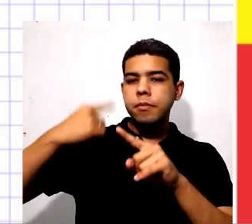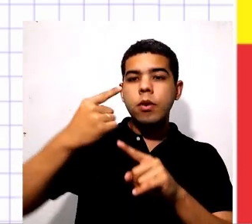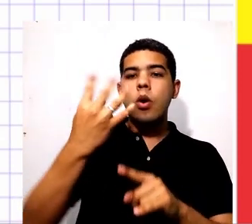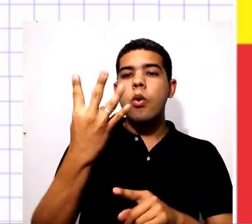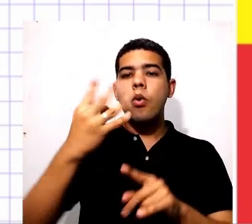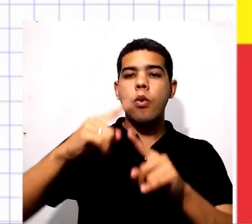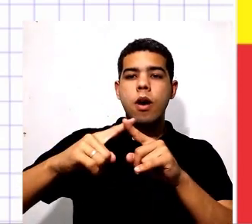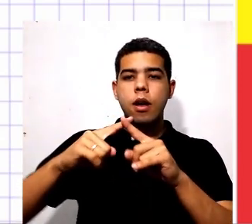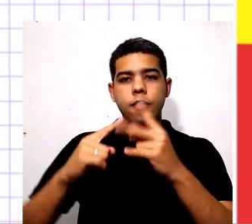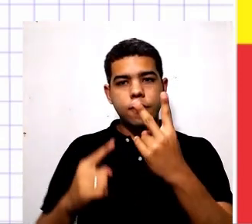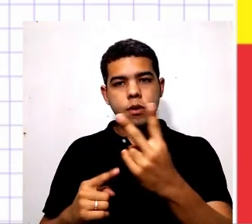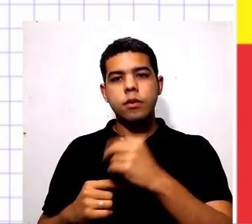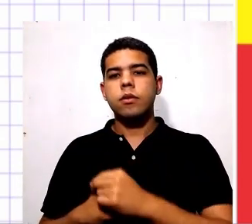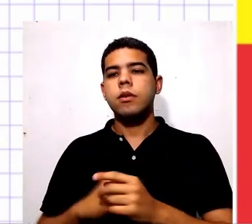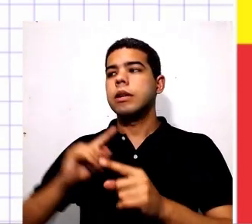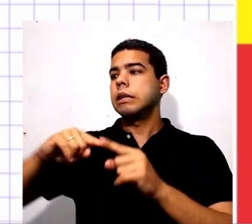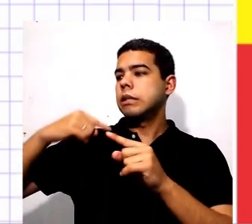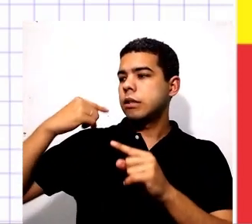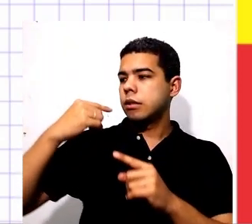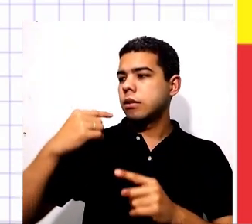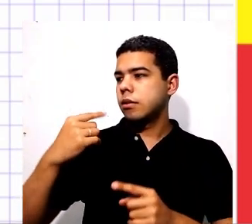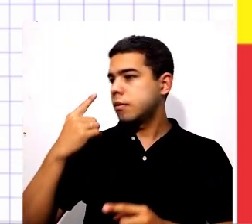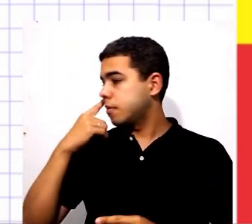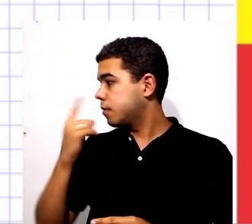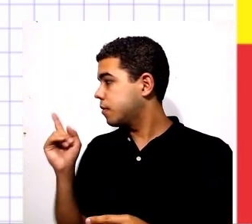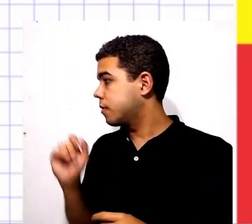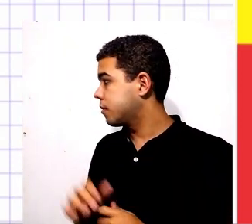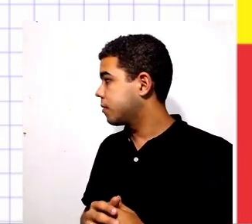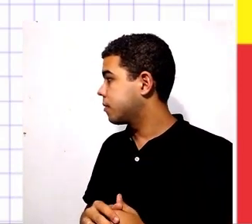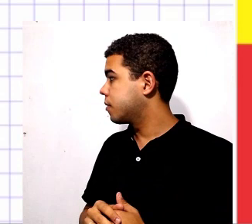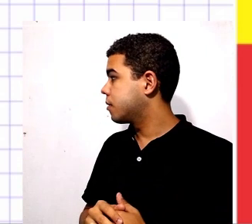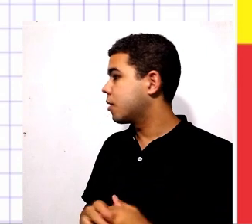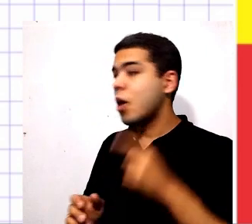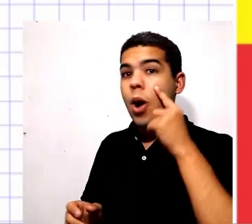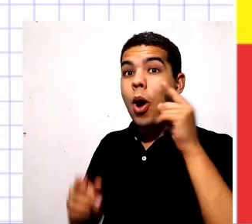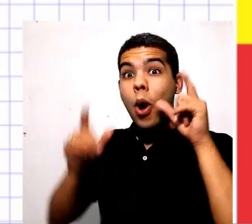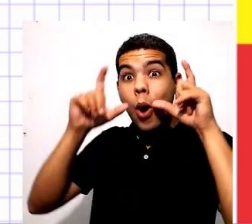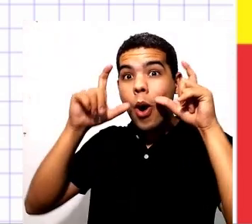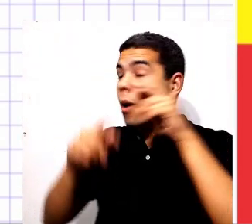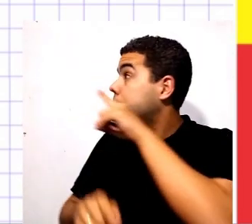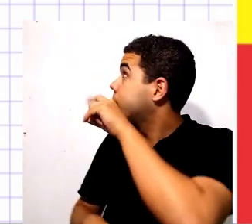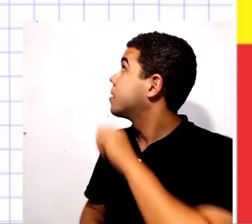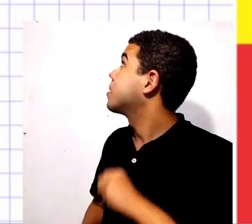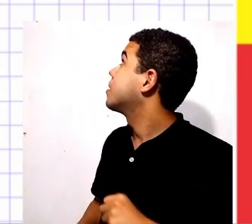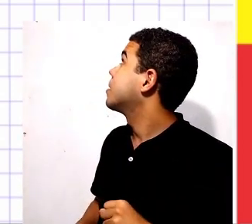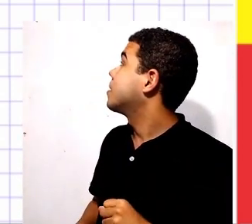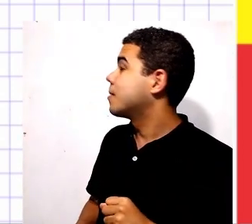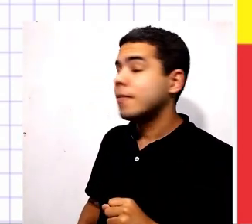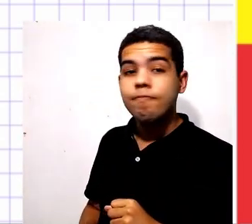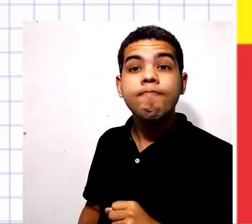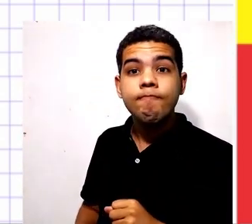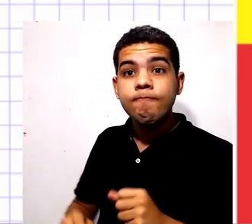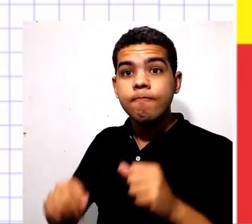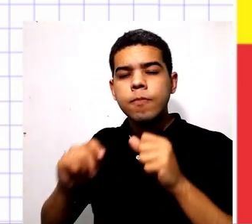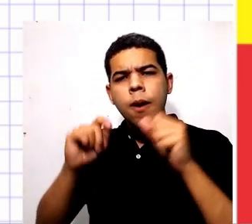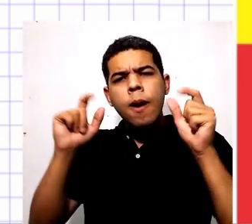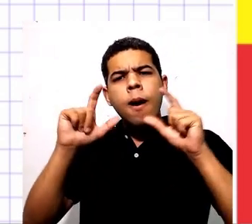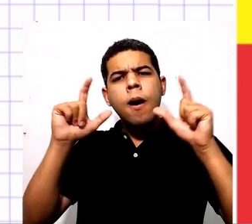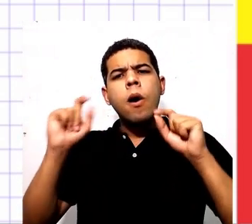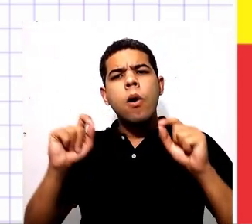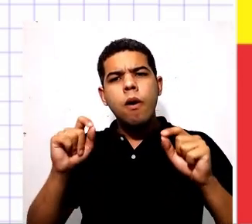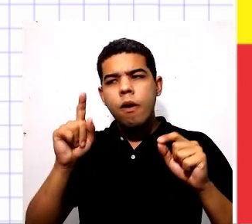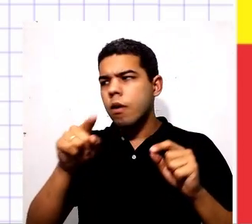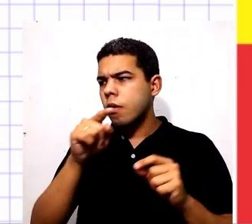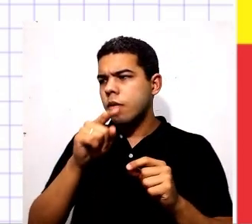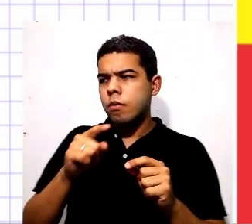2, 8, dobra também. Então veja que, observe, olha o olho aí, bem grande. Então veja que eu vou olhar